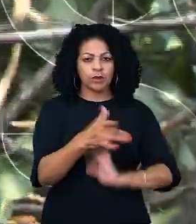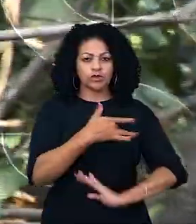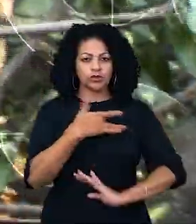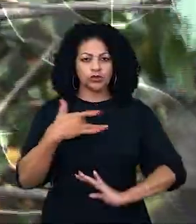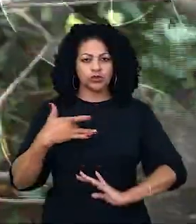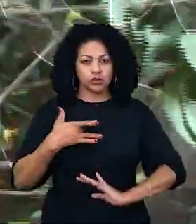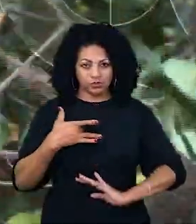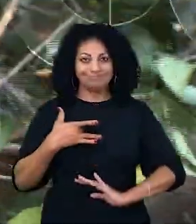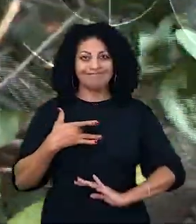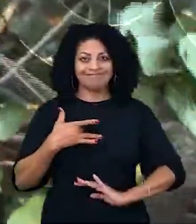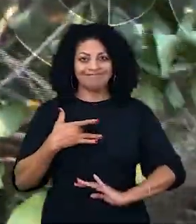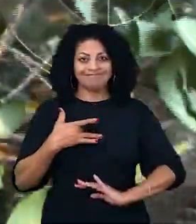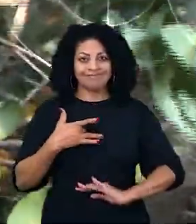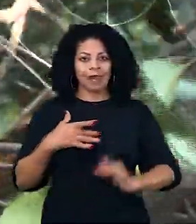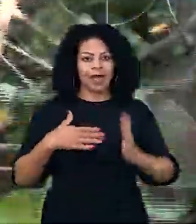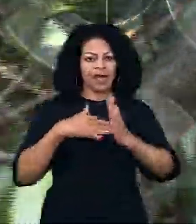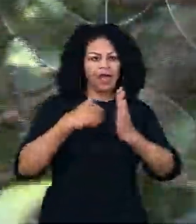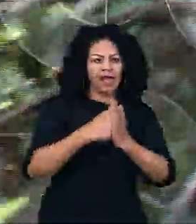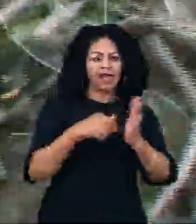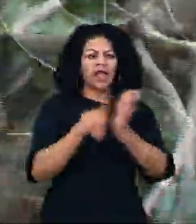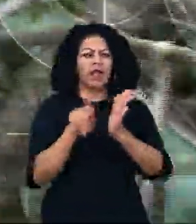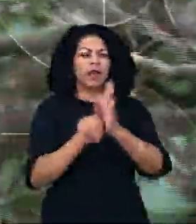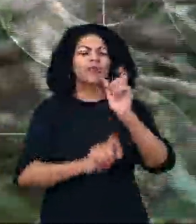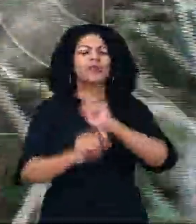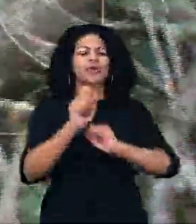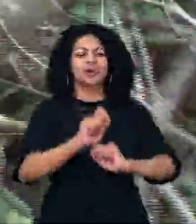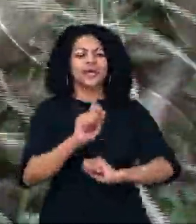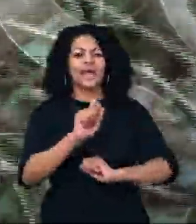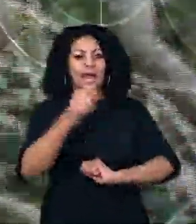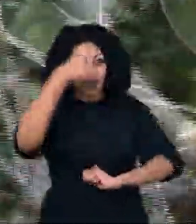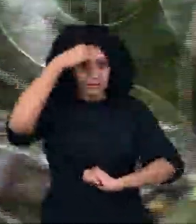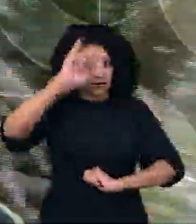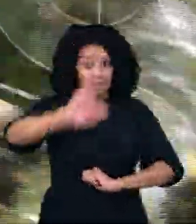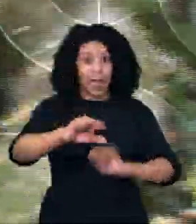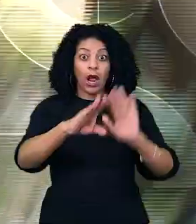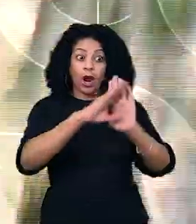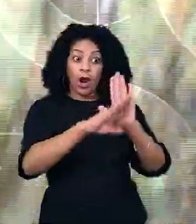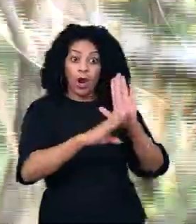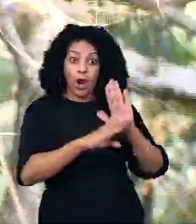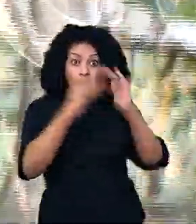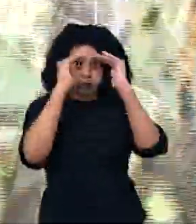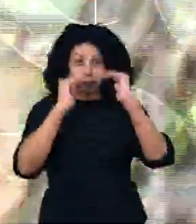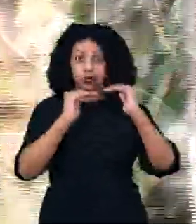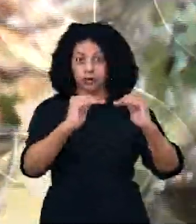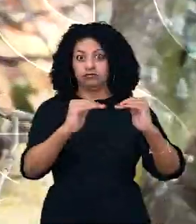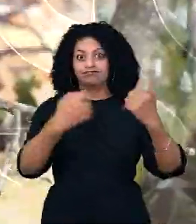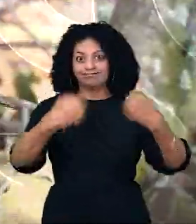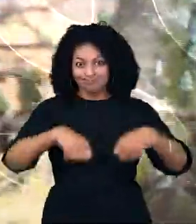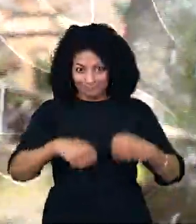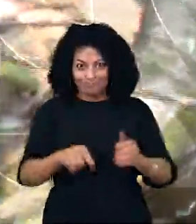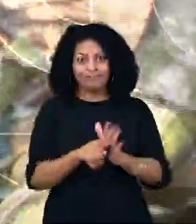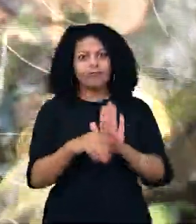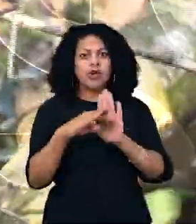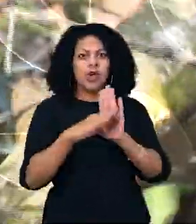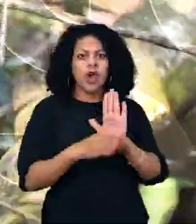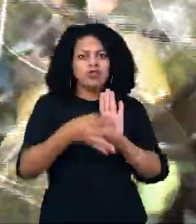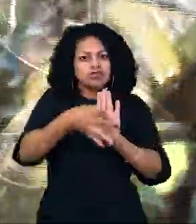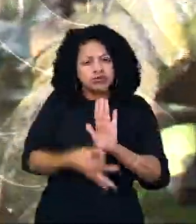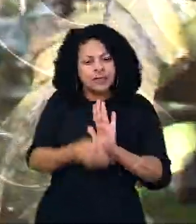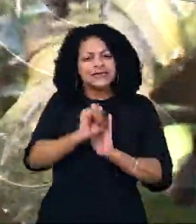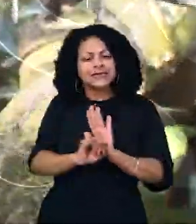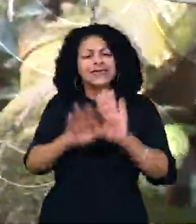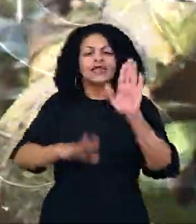saúde no trabalho. Para evitar acidentes, afastamentos e até mortes, normas devem ser seguidas à risca, principalmente